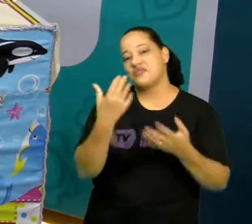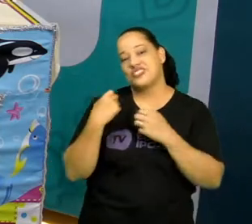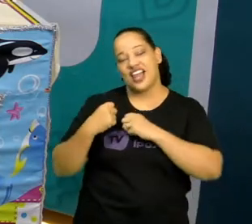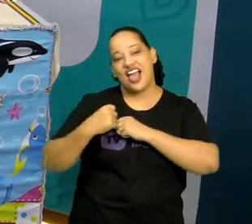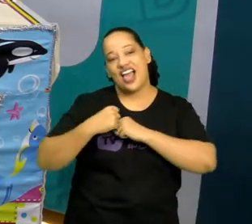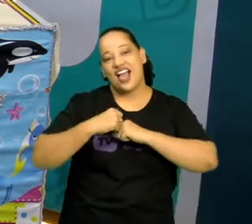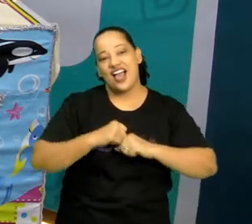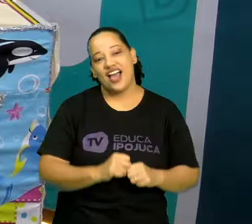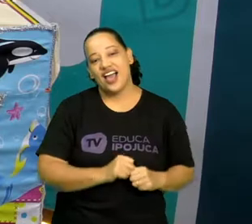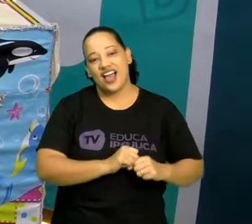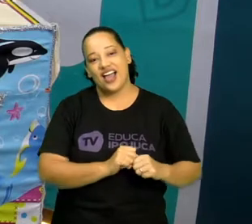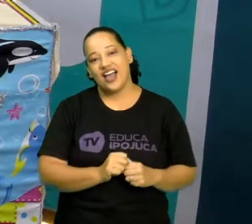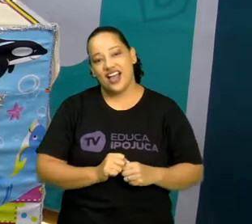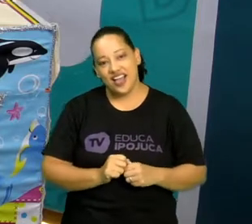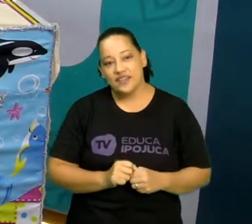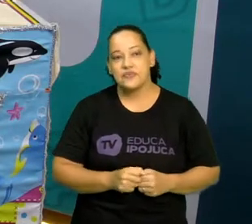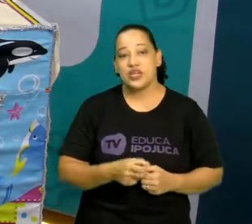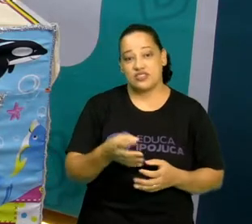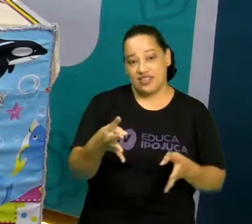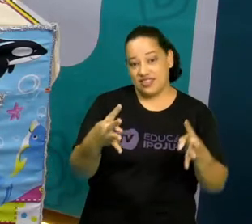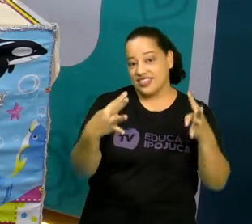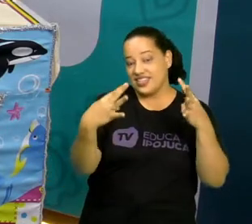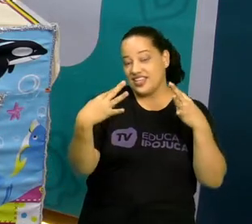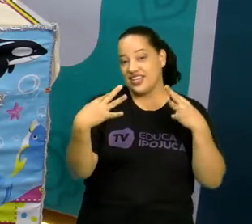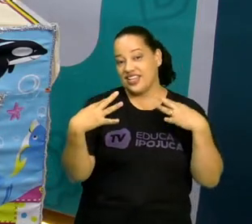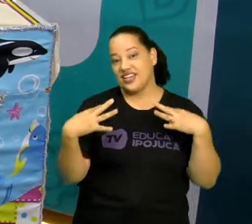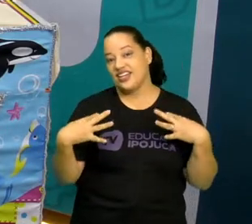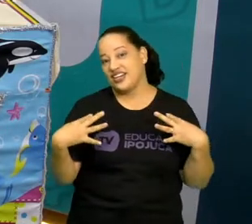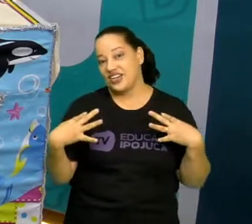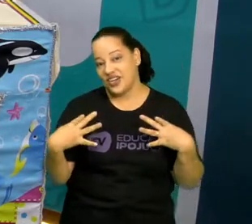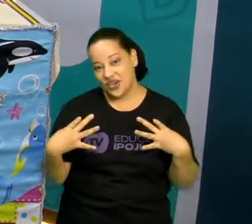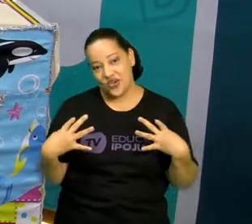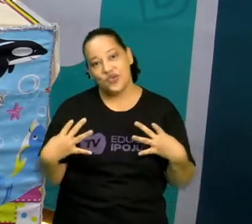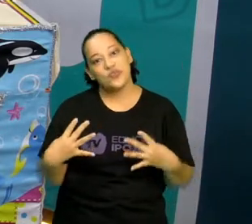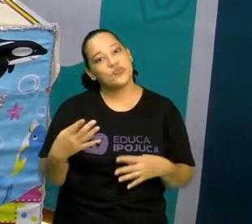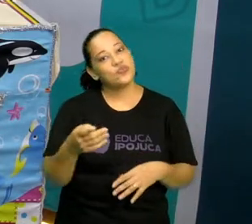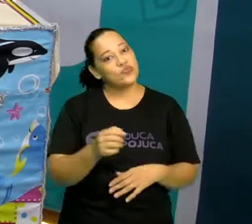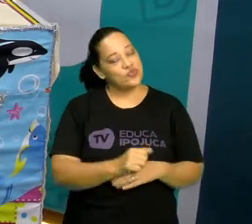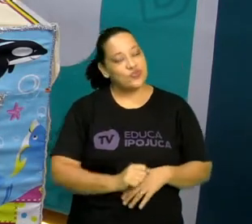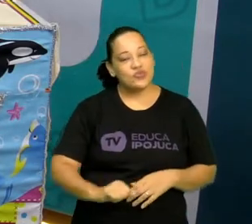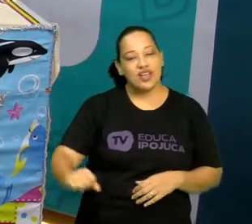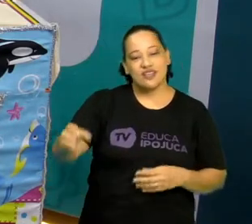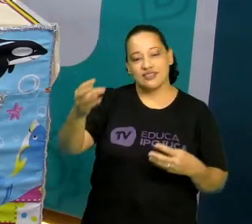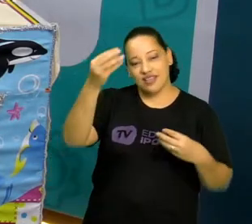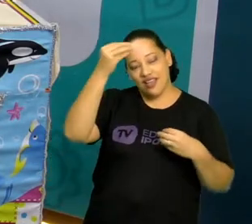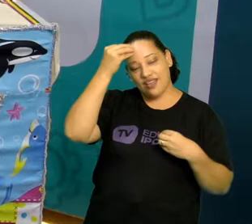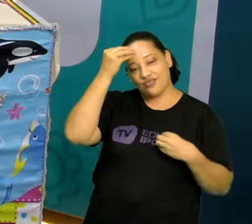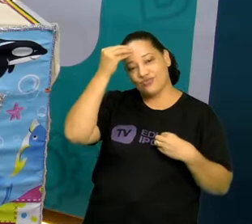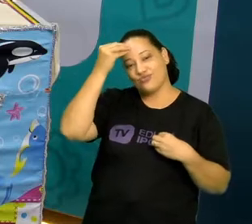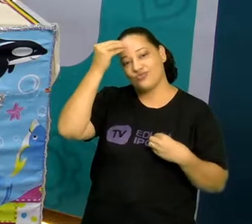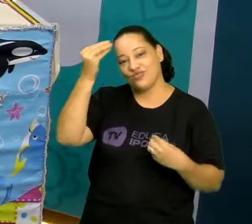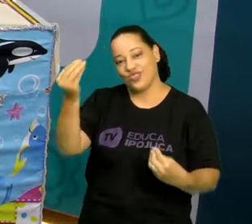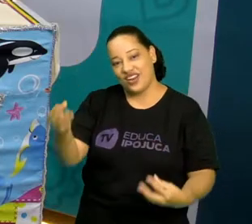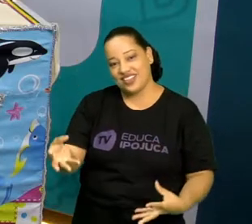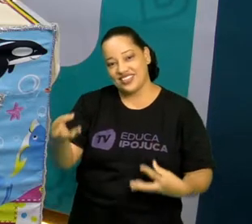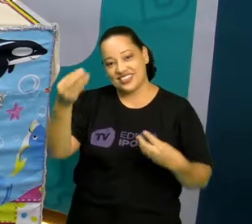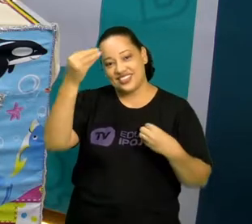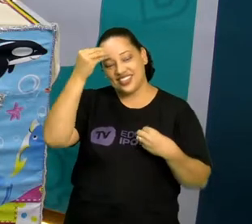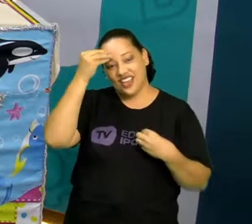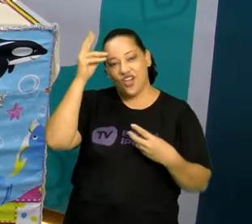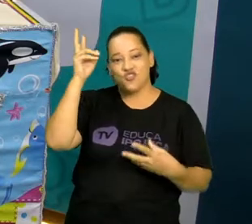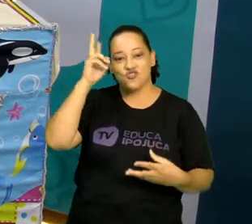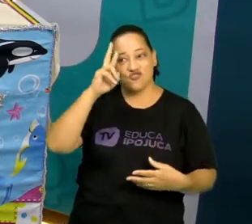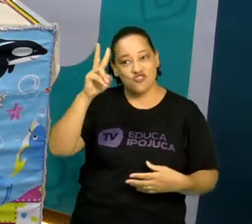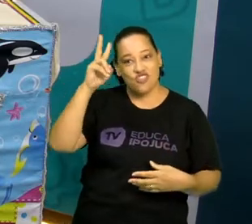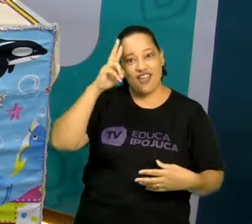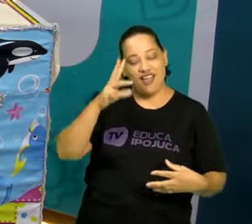contar. Vamos lá, preste atenção, que jamais ela vai sair do seu